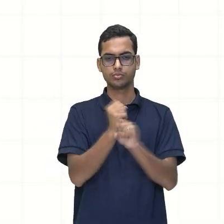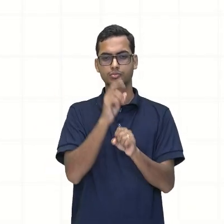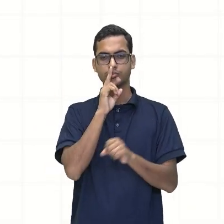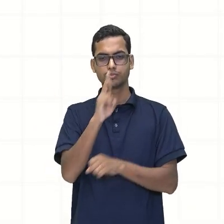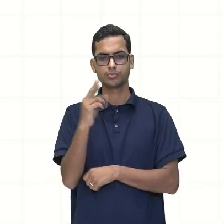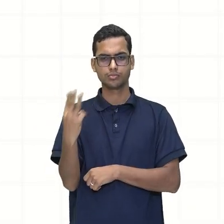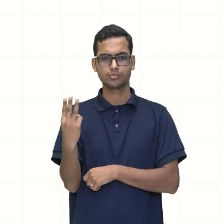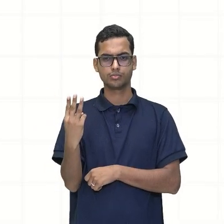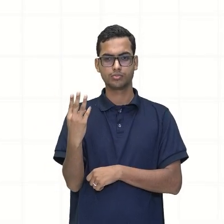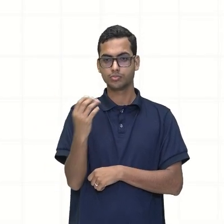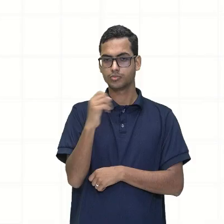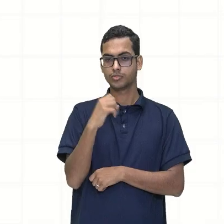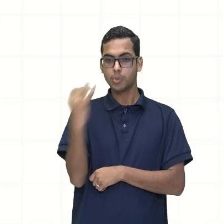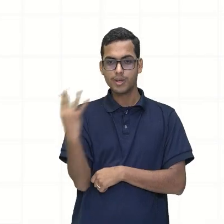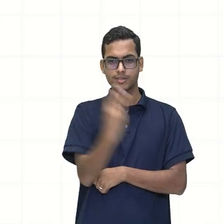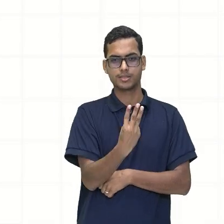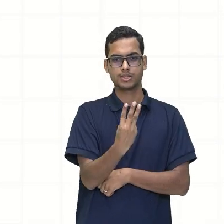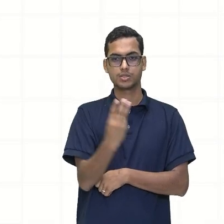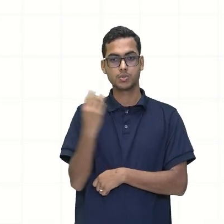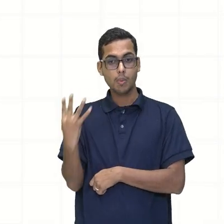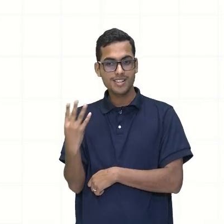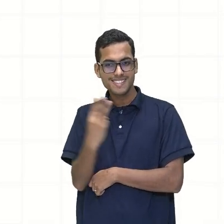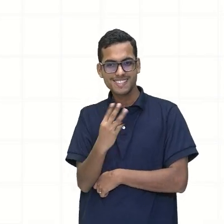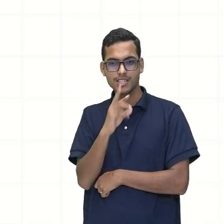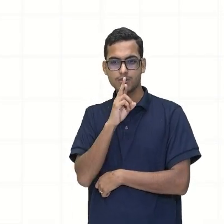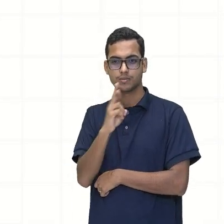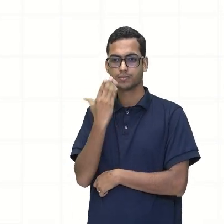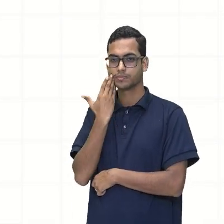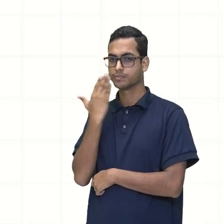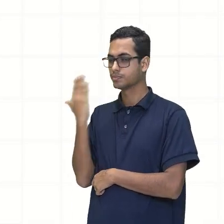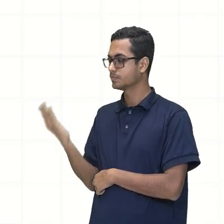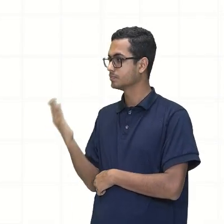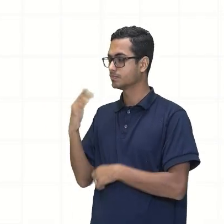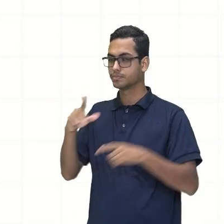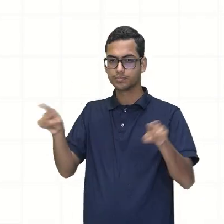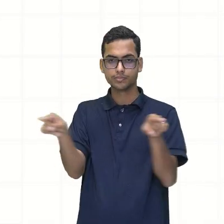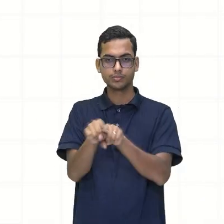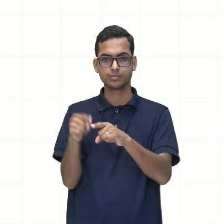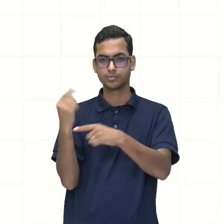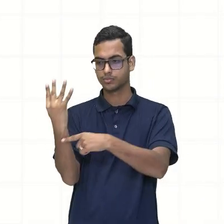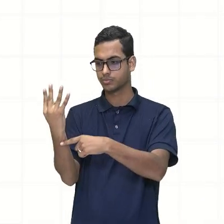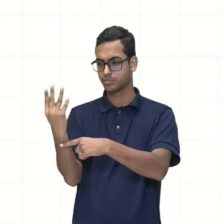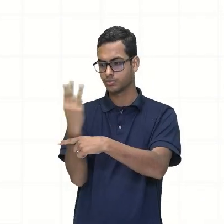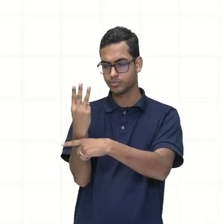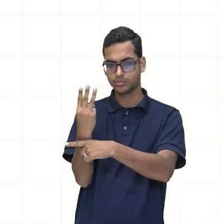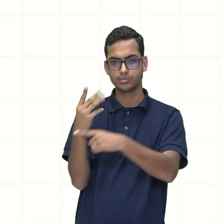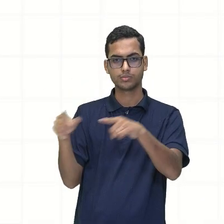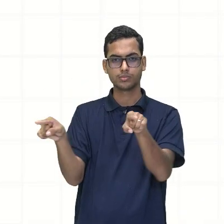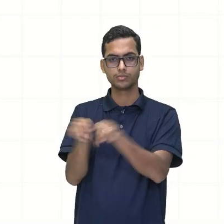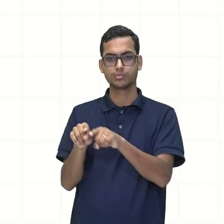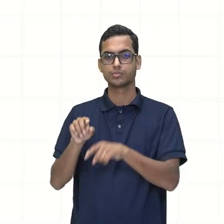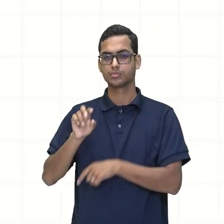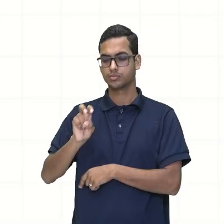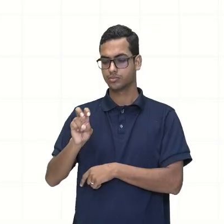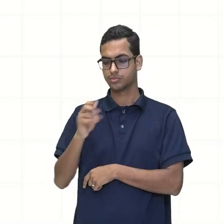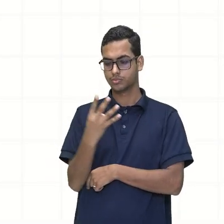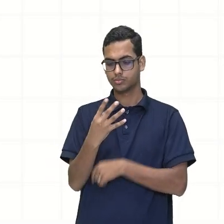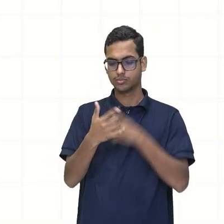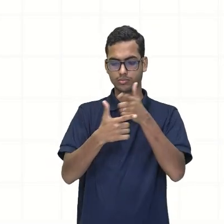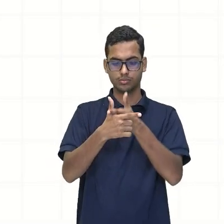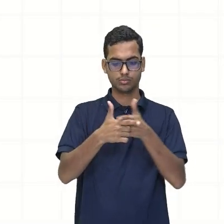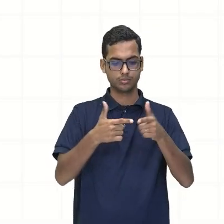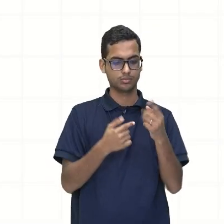43. E no denominador, eu também simplifico por 3. E 54 dividido por 3 vai dar